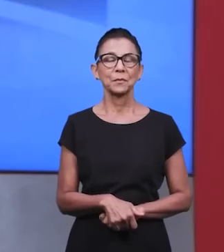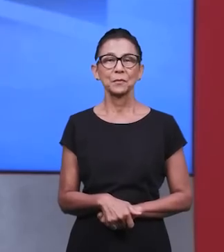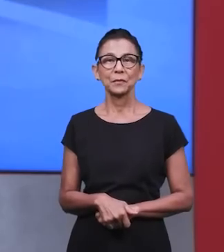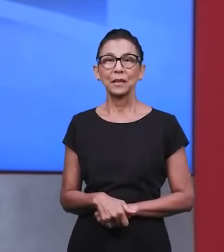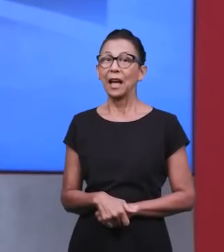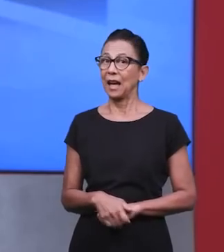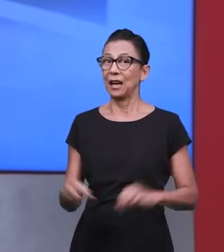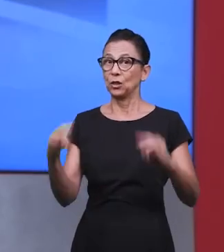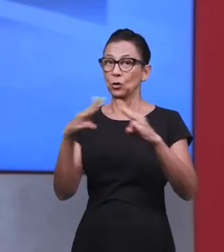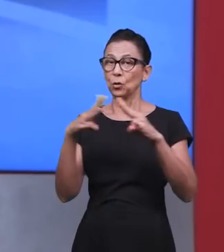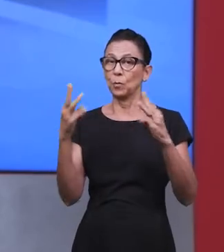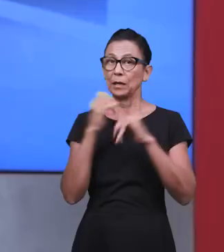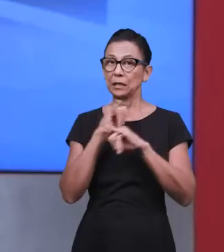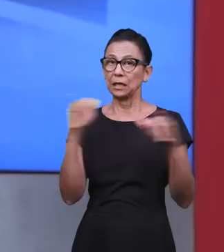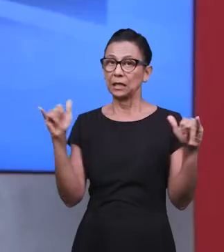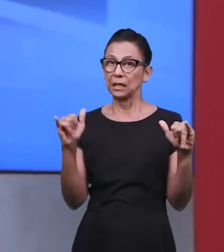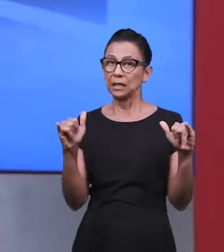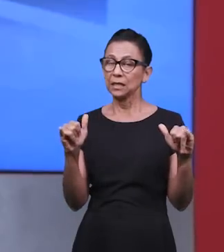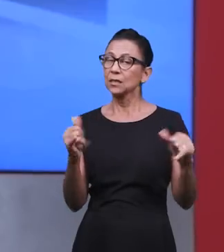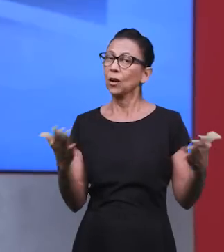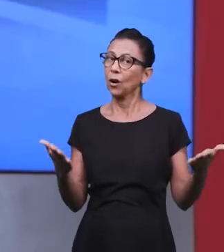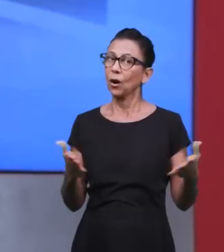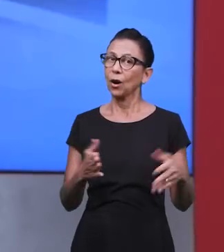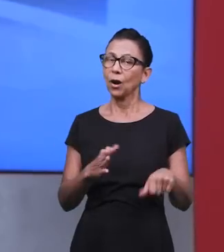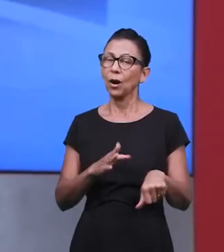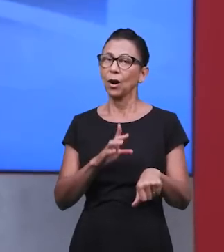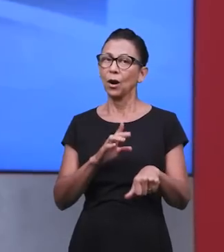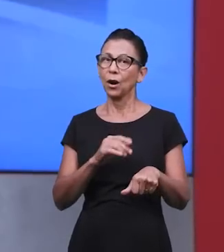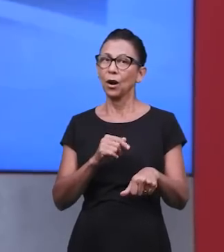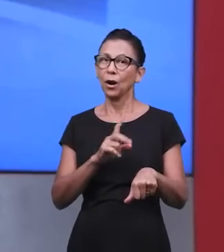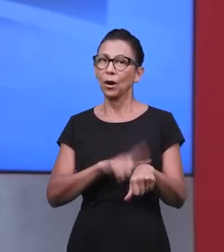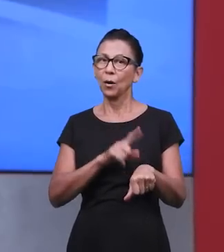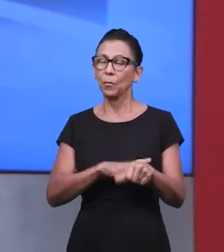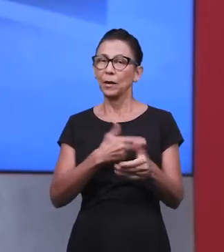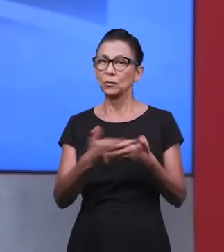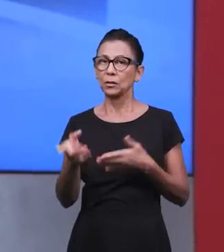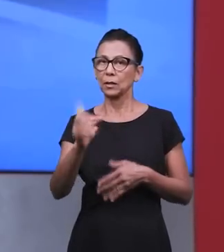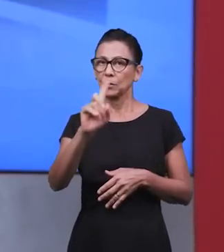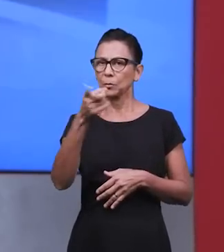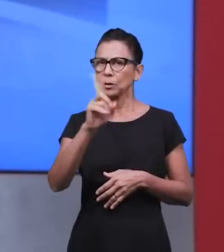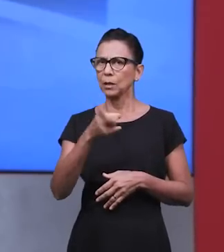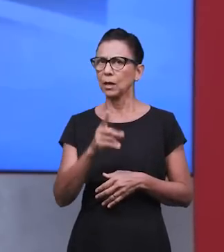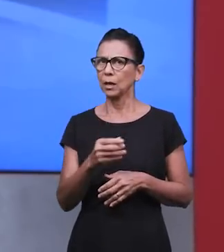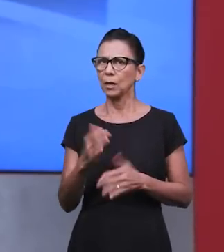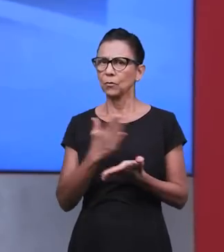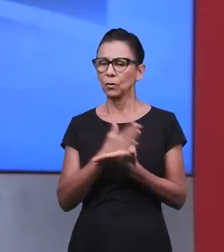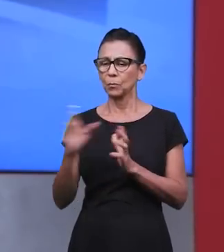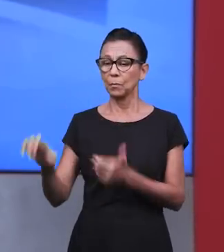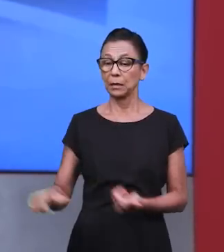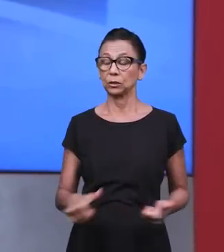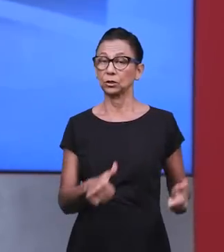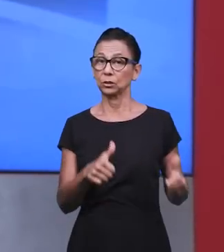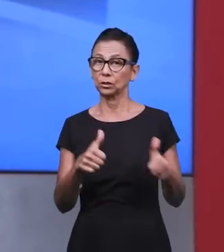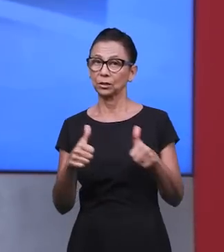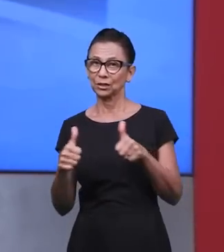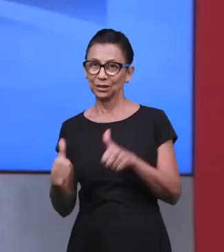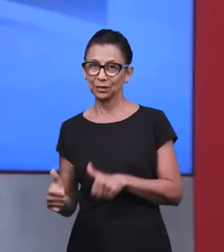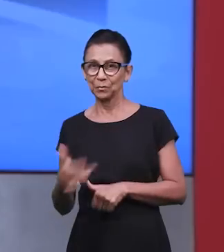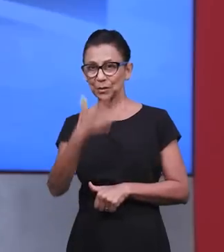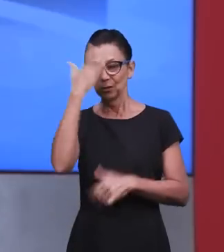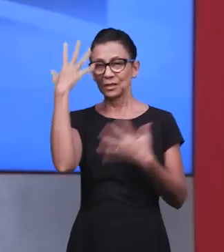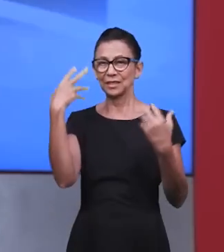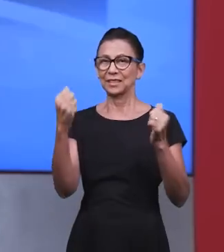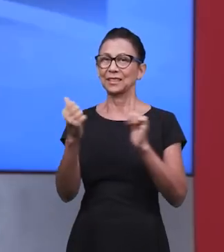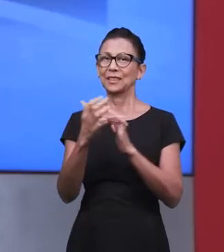E aqui no Manaim News a gente não perde tempo não, já começando com batismos, irmãos que desceram as águas, que definiram suas vidas